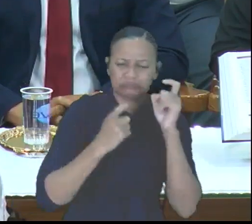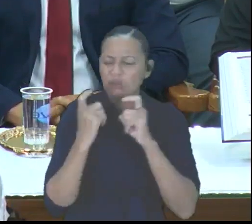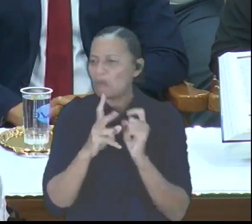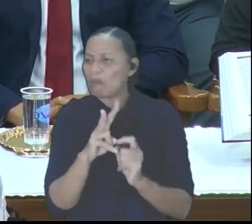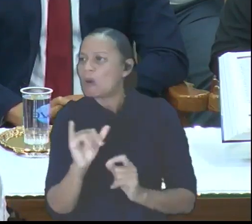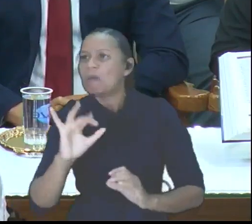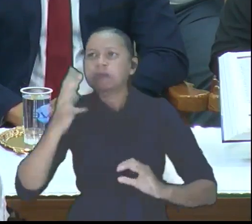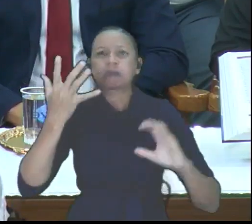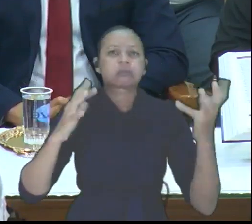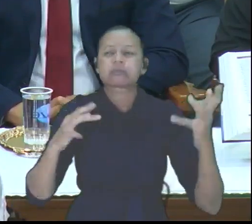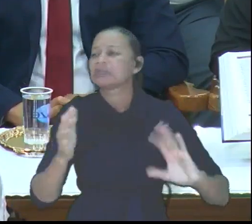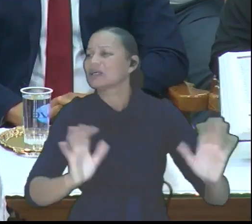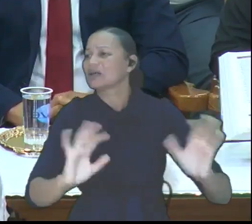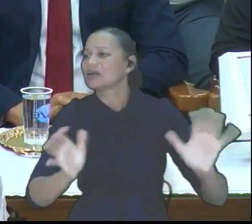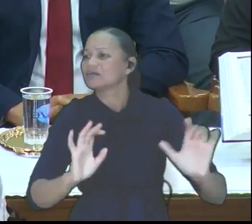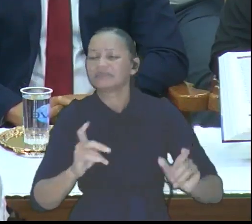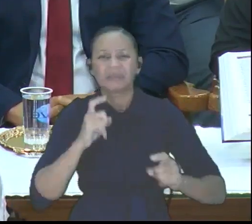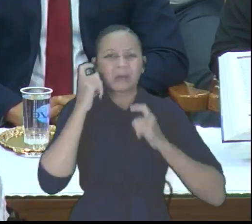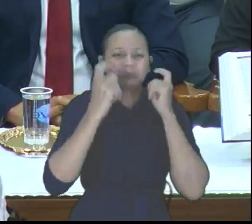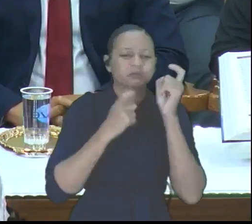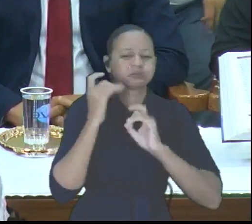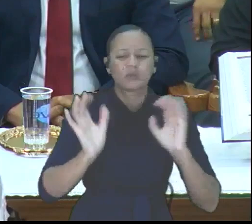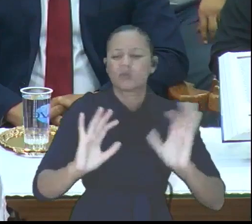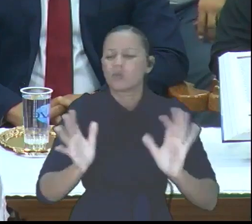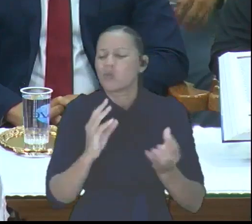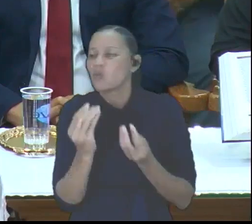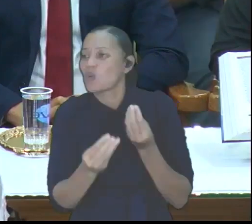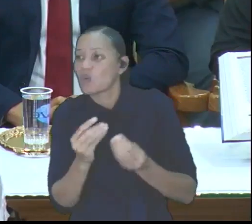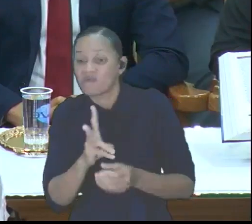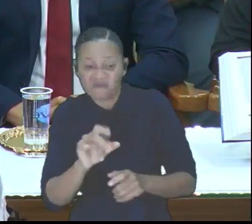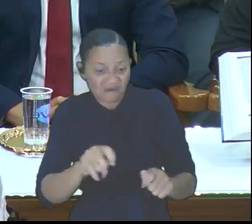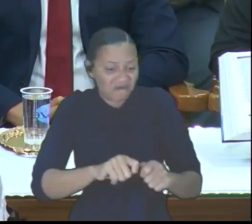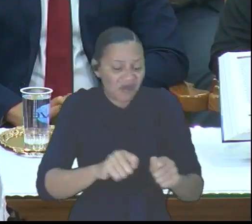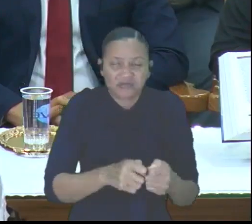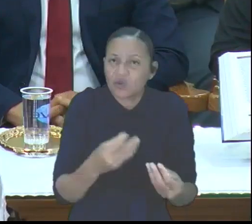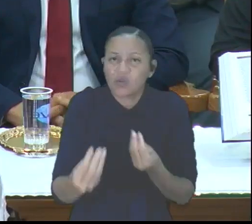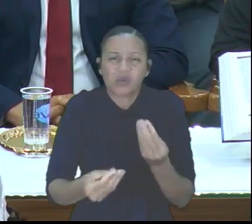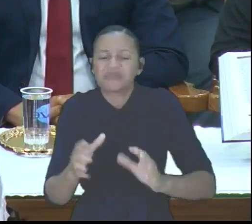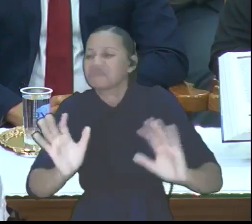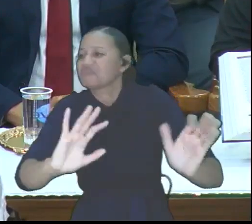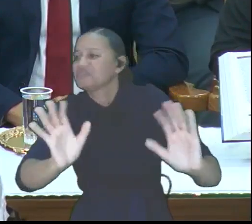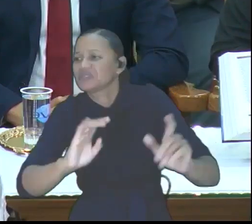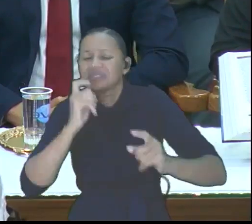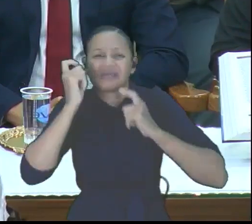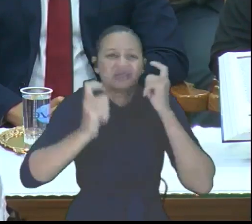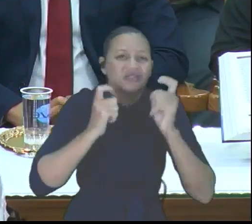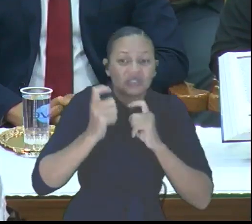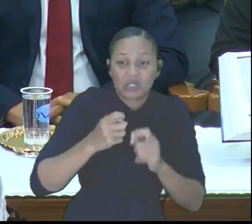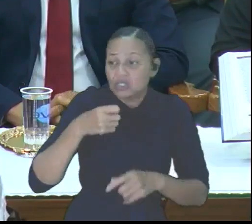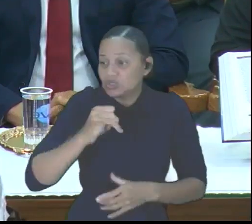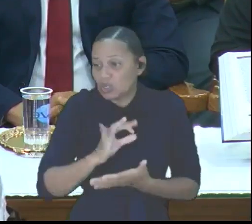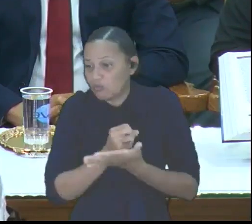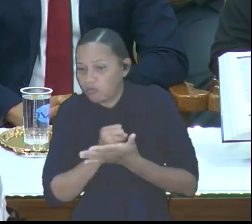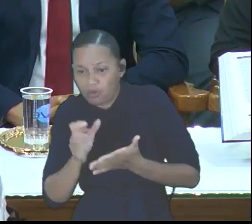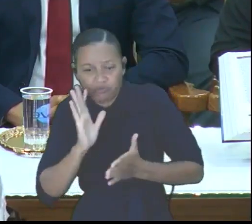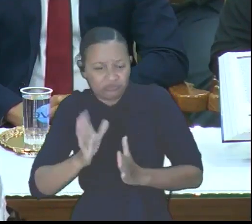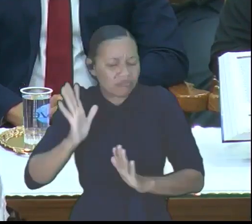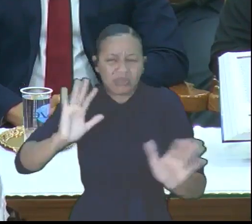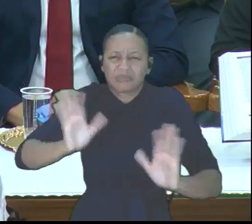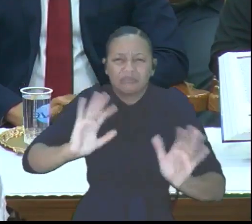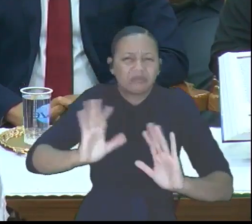vai acontecer. Não se preocupa como ele vai fazer. Não se preocupa se já passou do